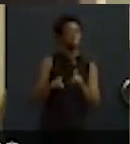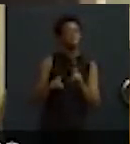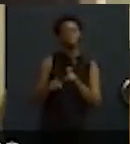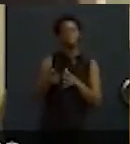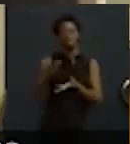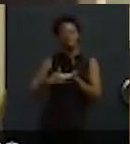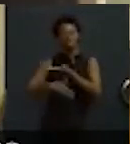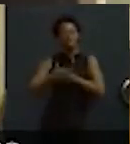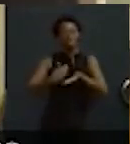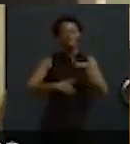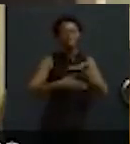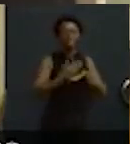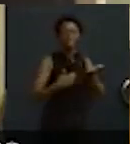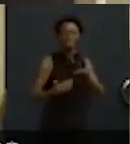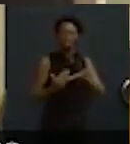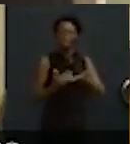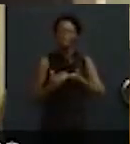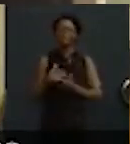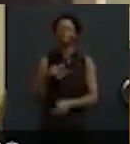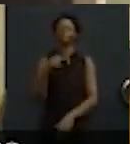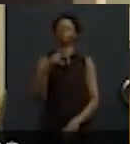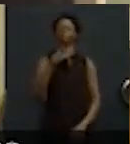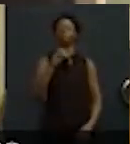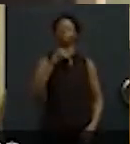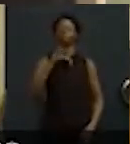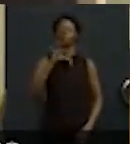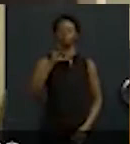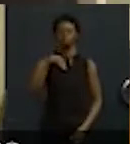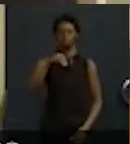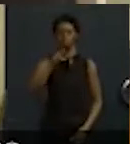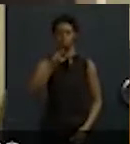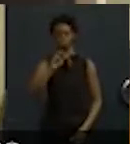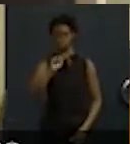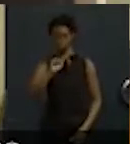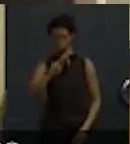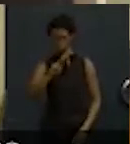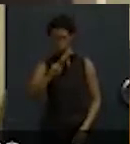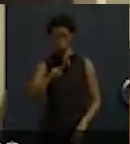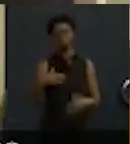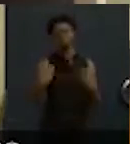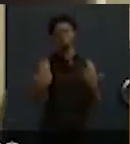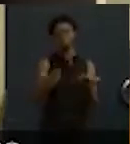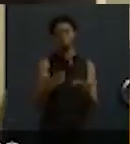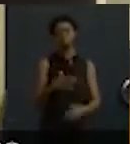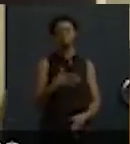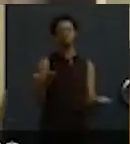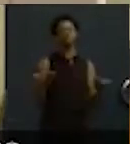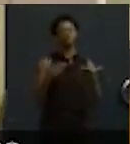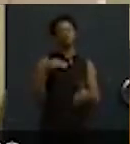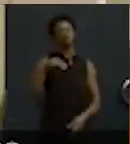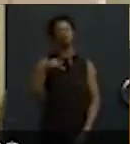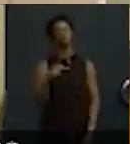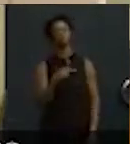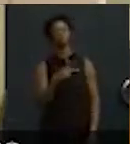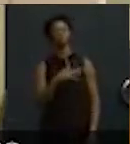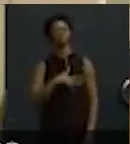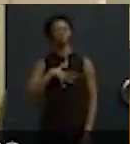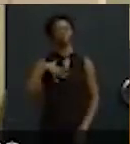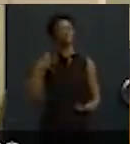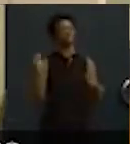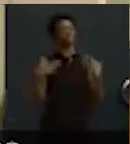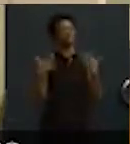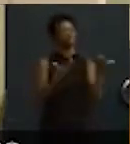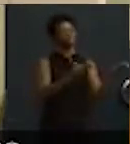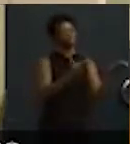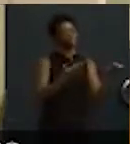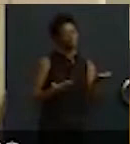justiça. O Ministério Público do Estado do Rio de Janeiro tem a honra de convidar o promotor de justiça, João Alfredo